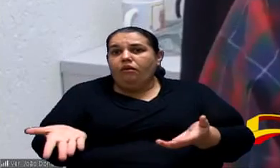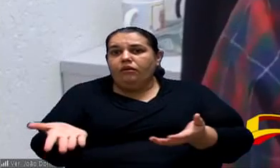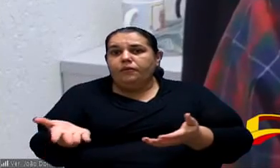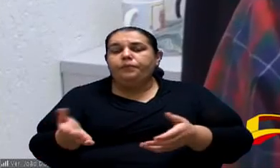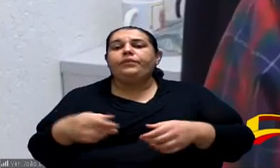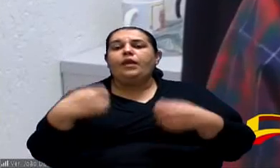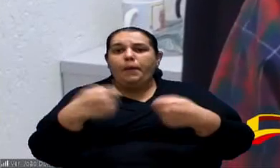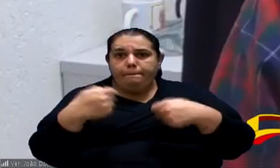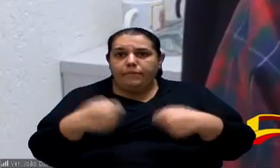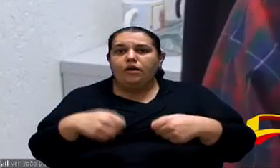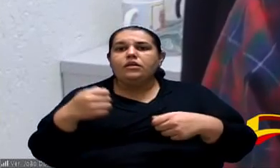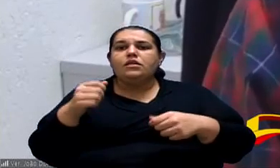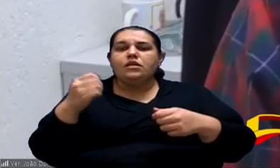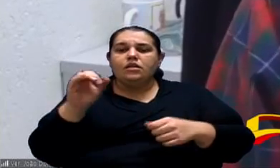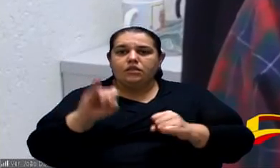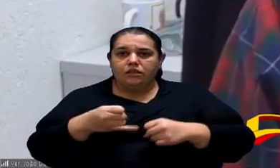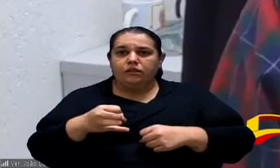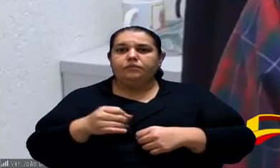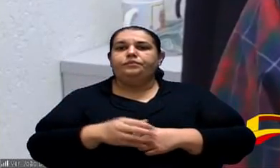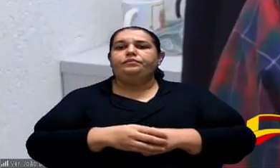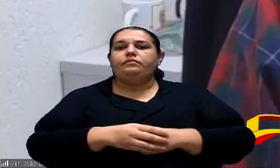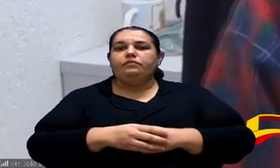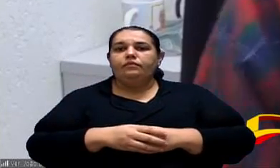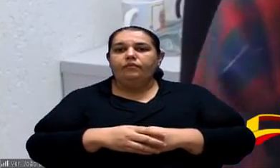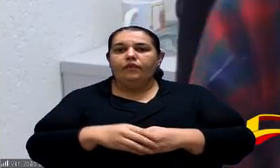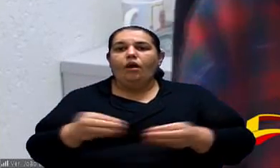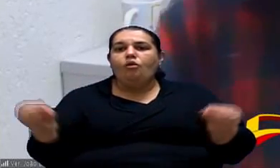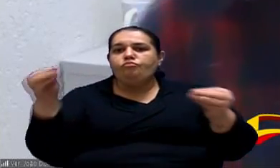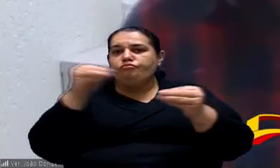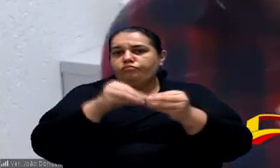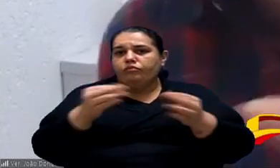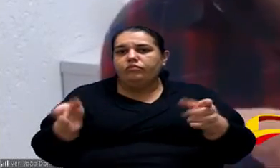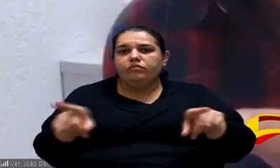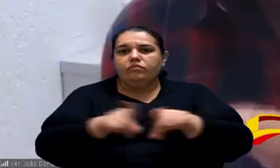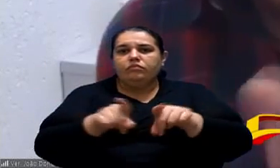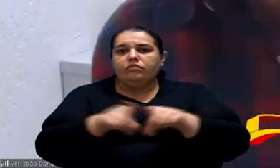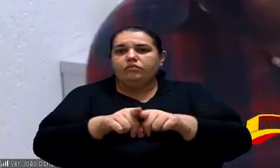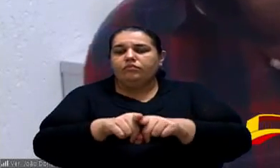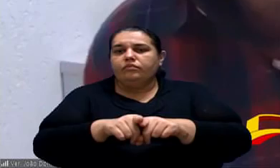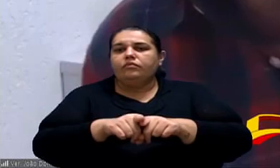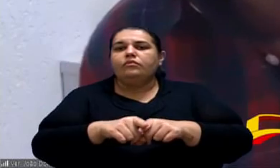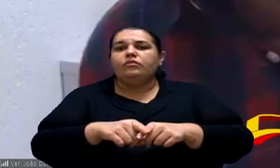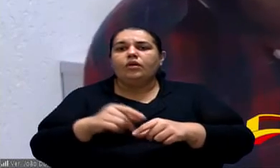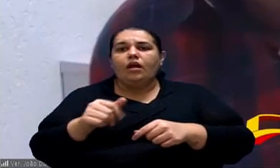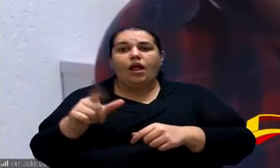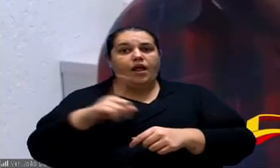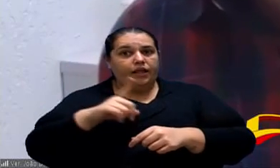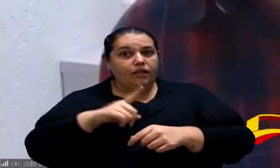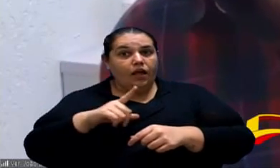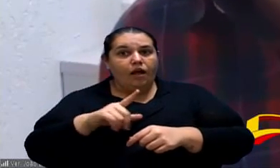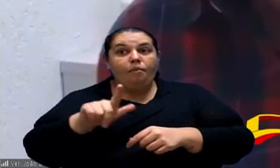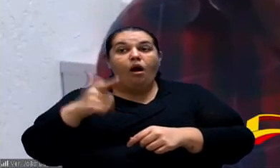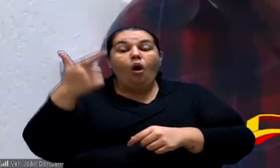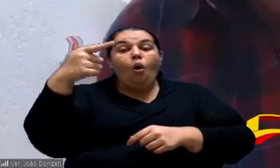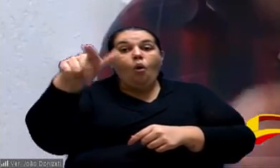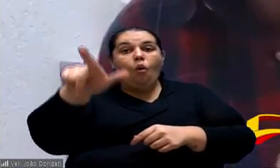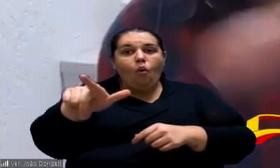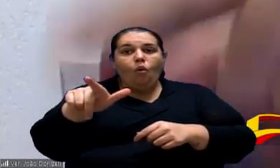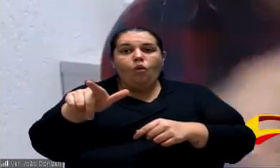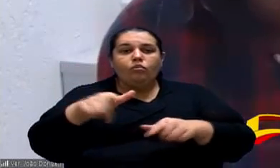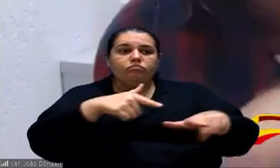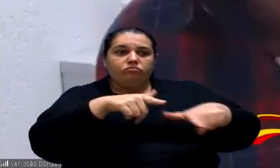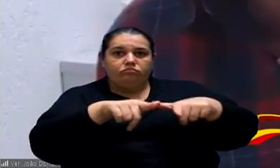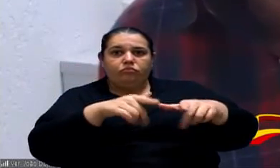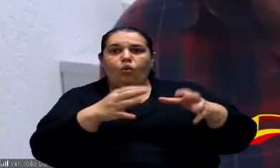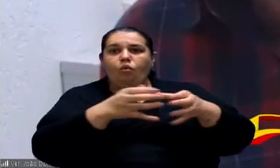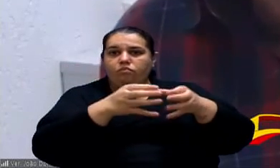todos nós sabemos. Só queria complementar com relação a isso. E isso se estende também para outros serviços, lembrando